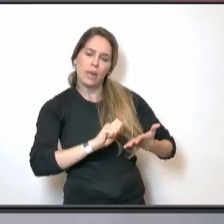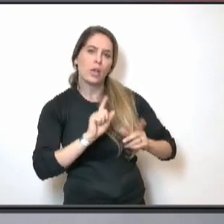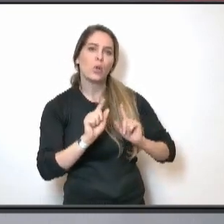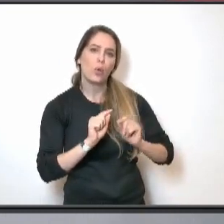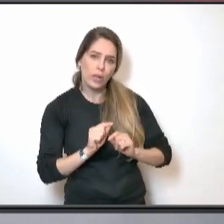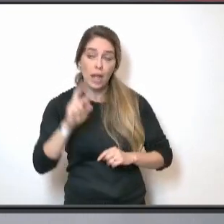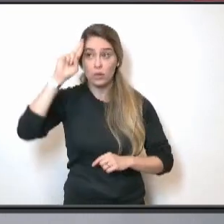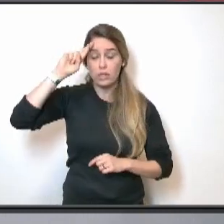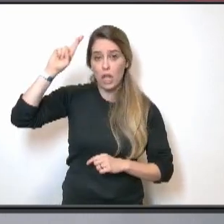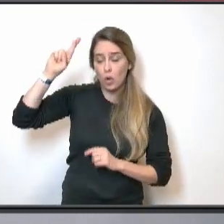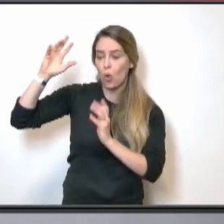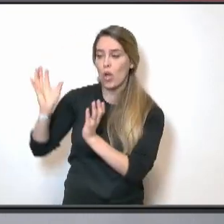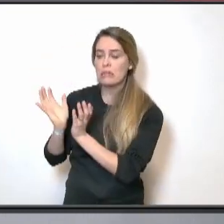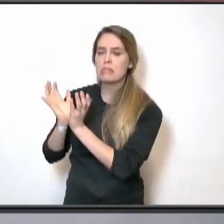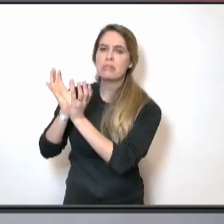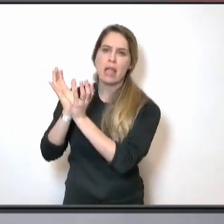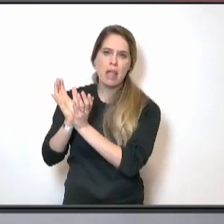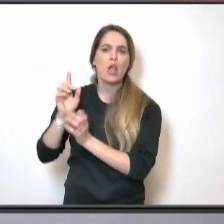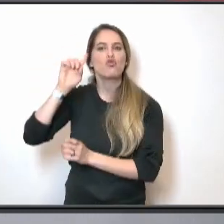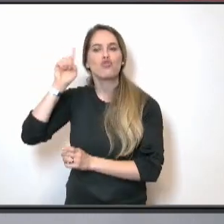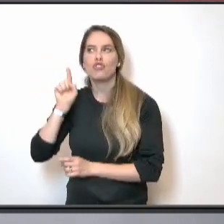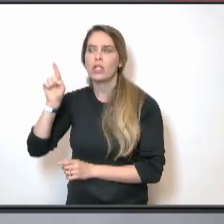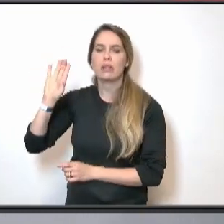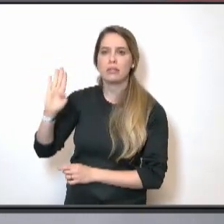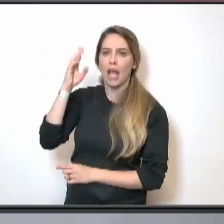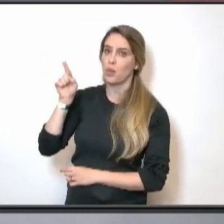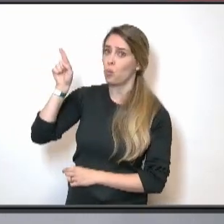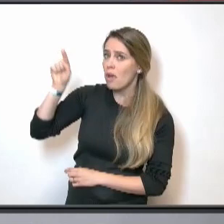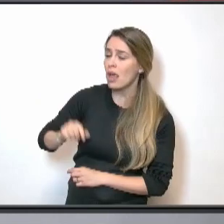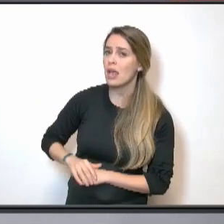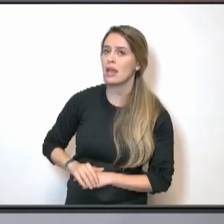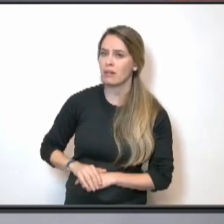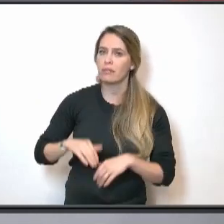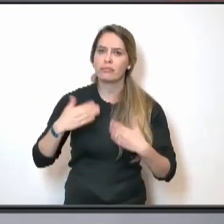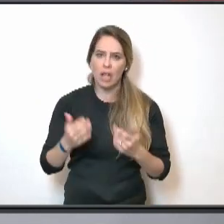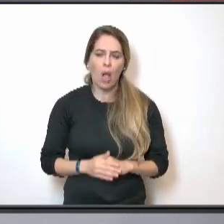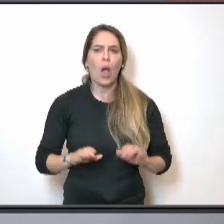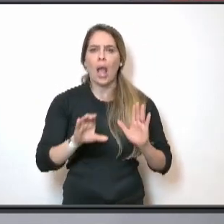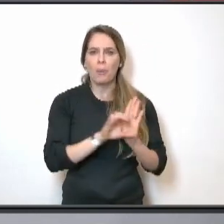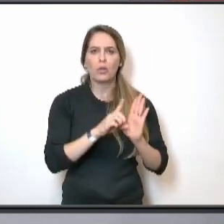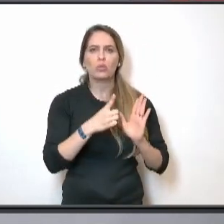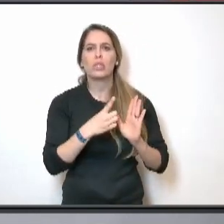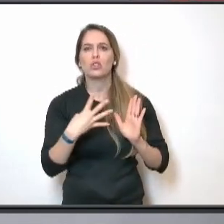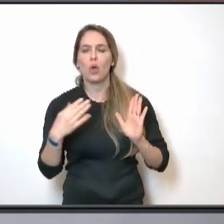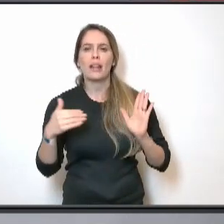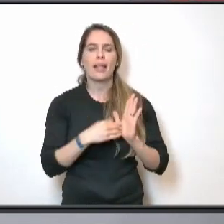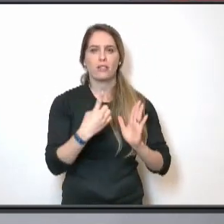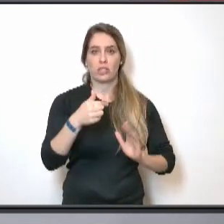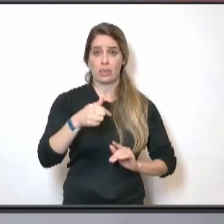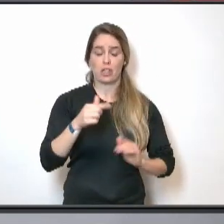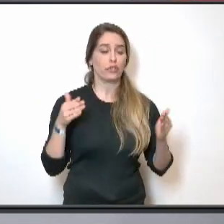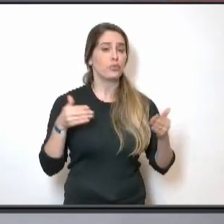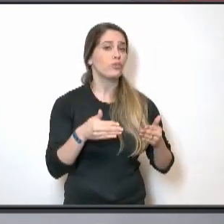traído. Veja que isso começa lá no capítulo 14, então capítulo 14, 15, 16, 17, nós temos o foco em